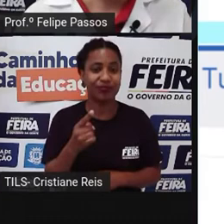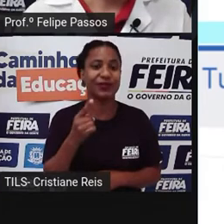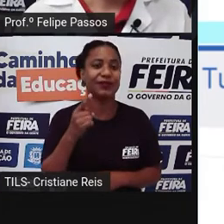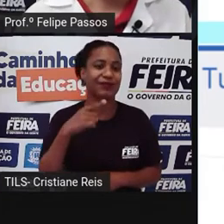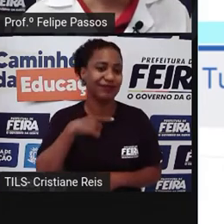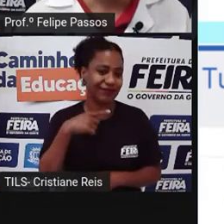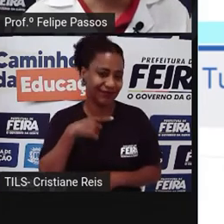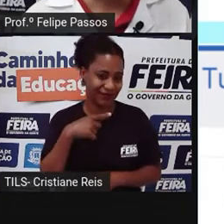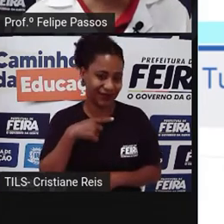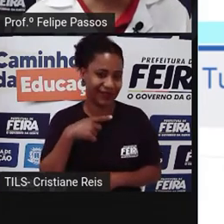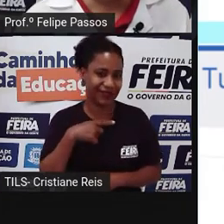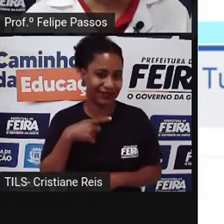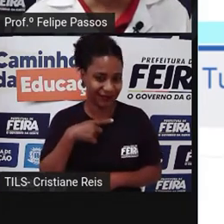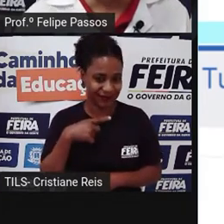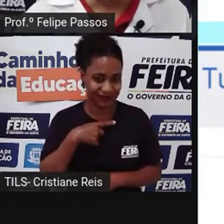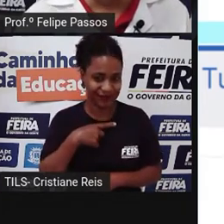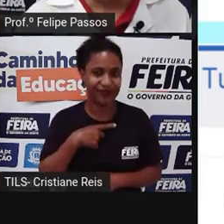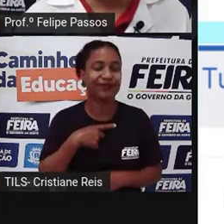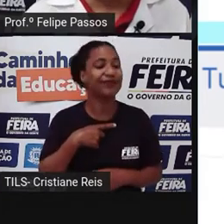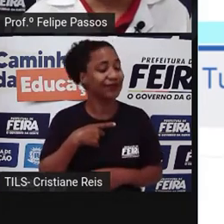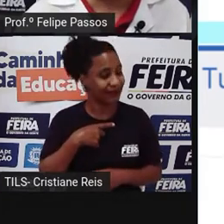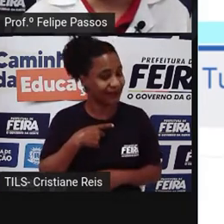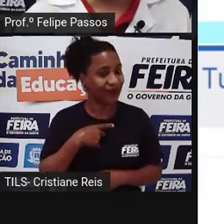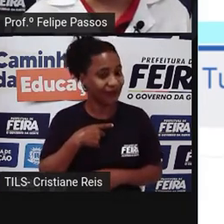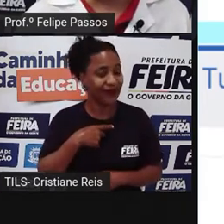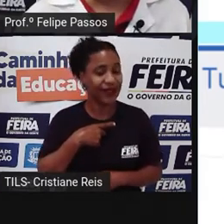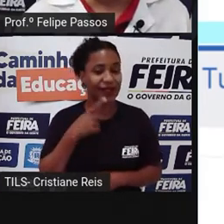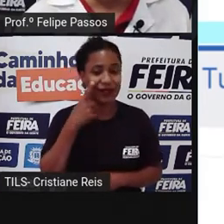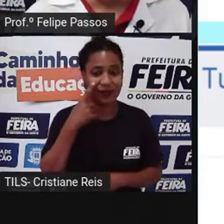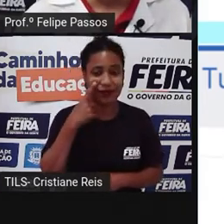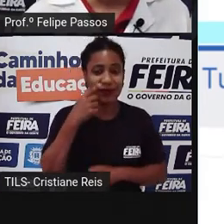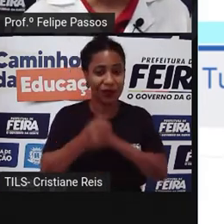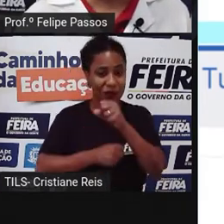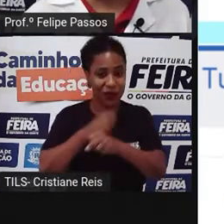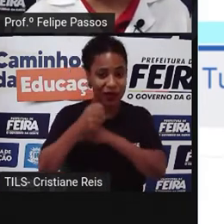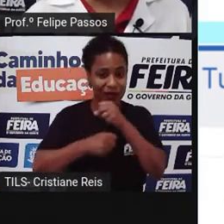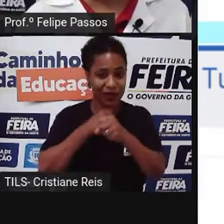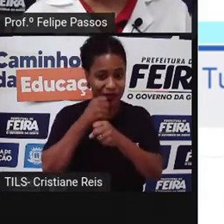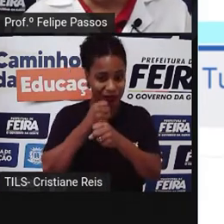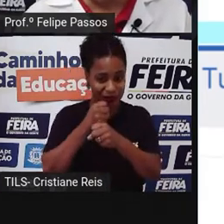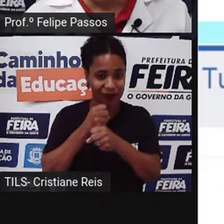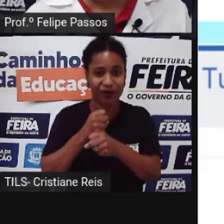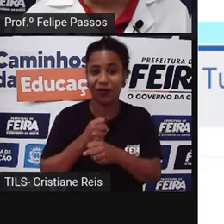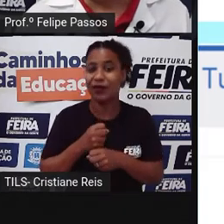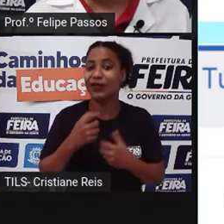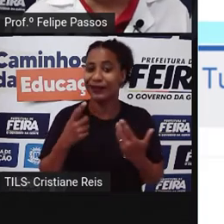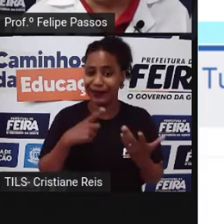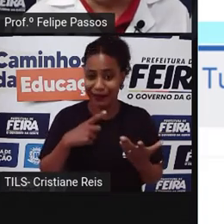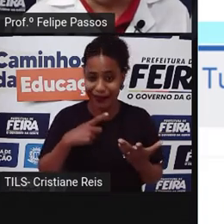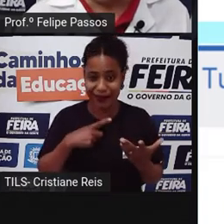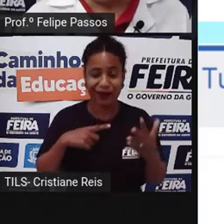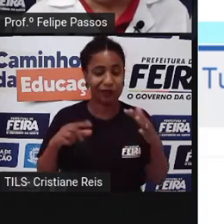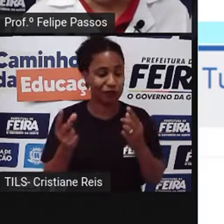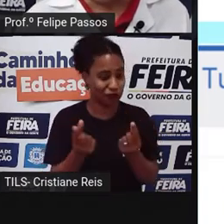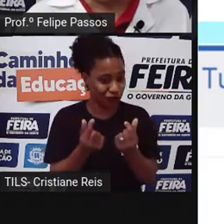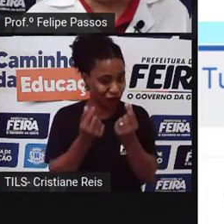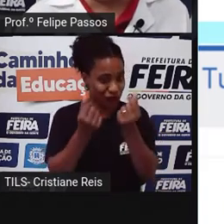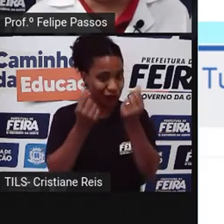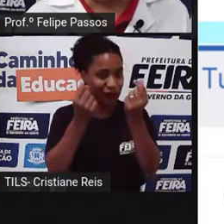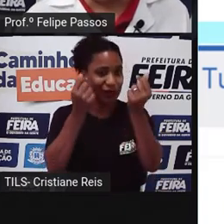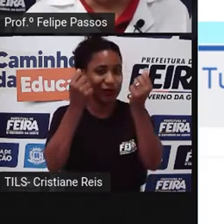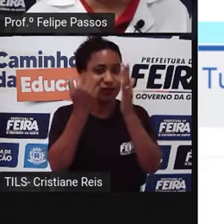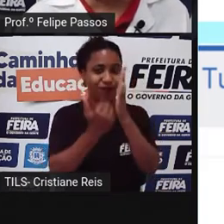1.457.700.000 turistas pelo mundo, né? Por ano. Isso movimenta muito, muito, muito dinheiro.